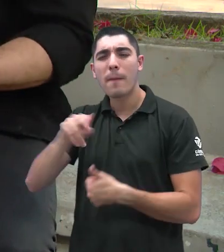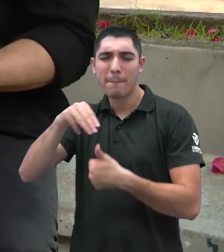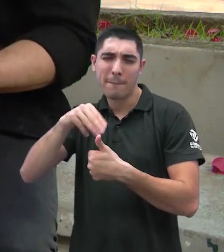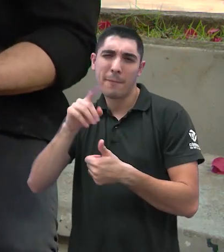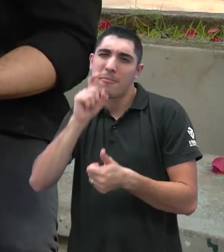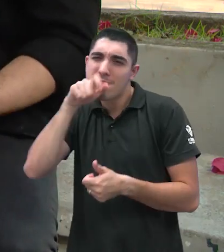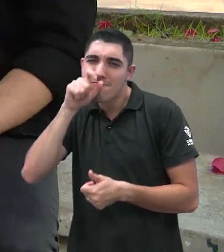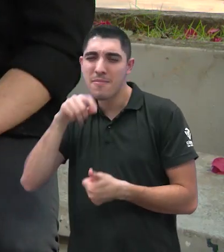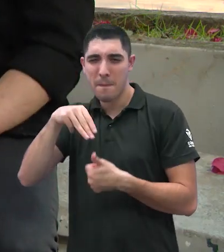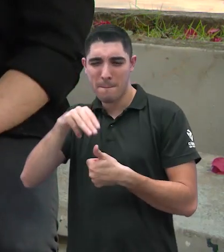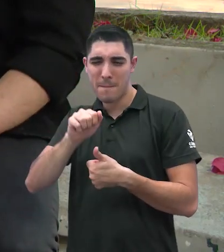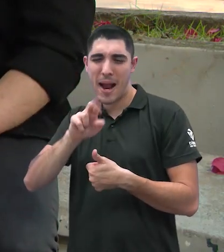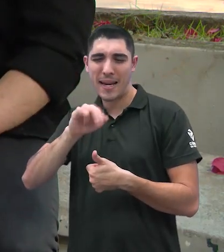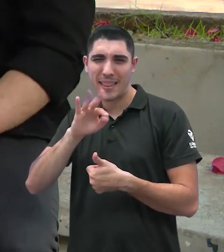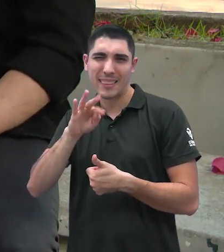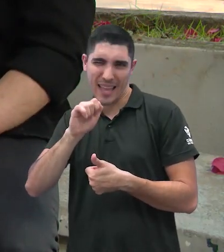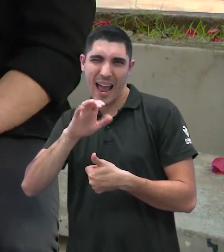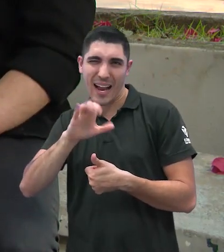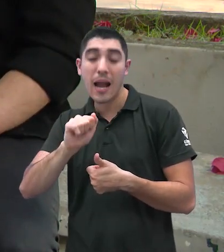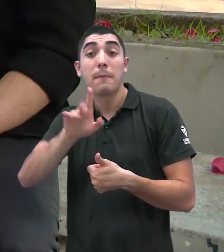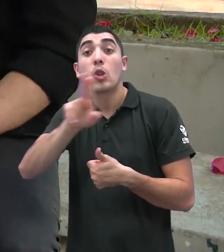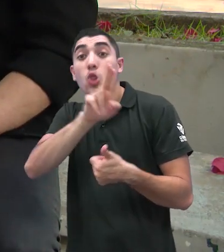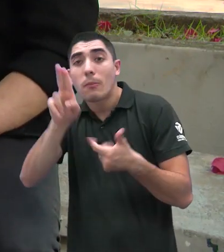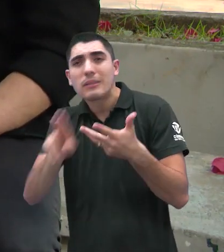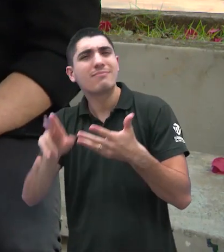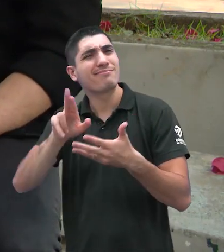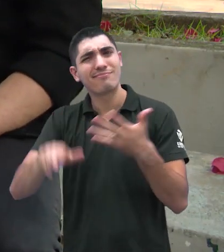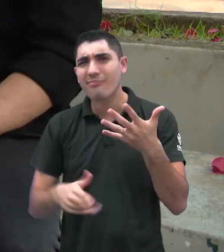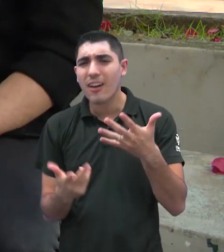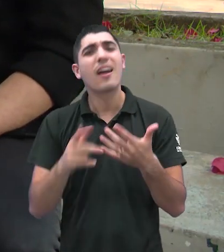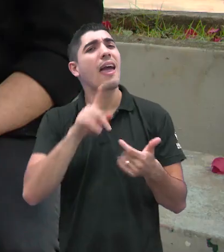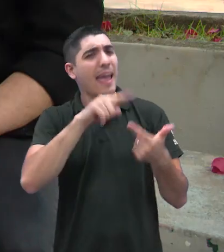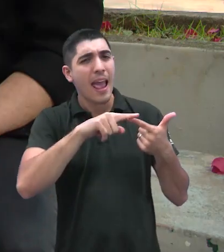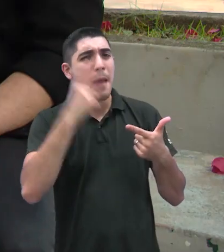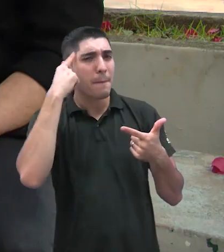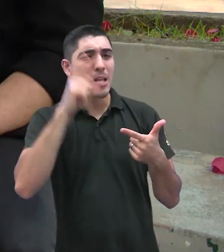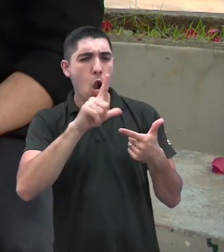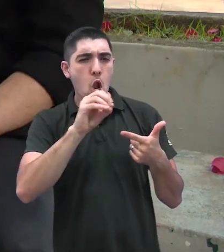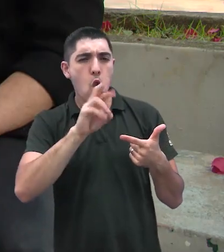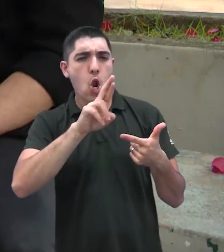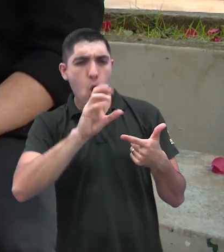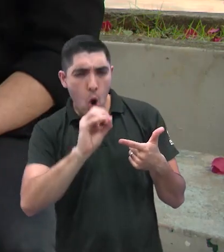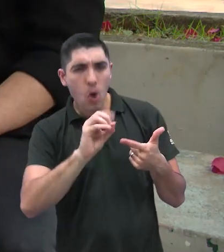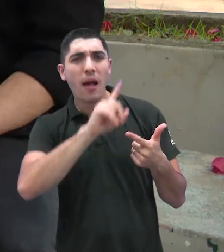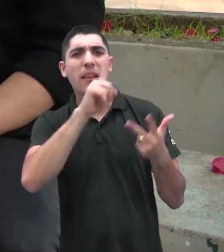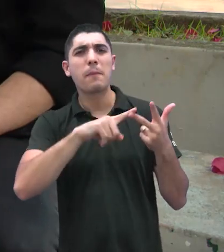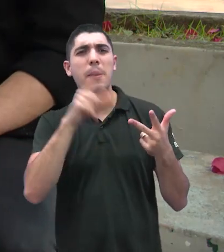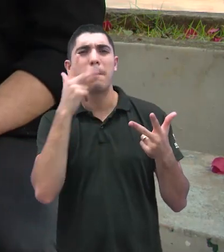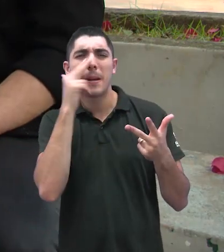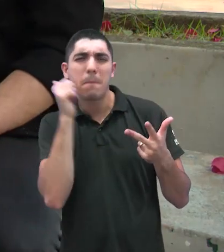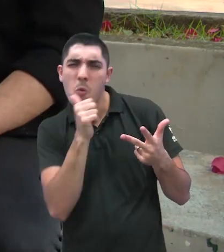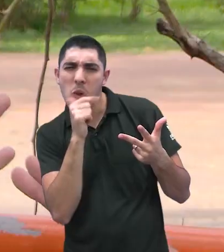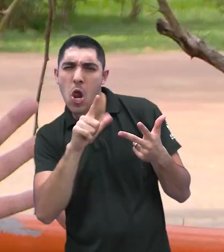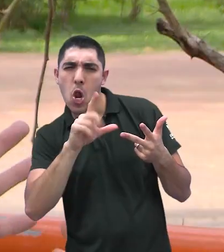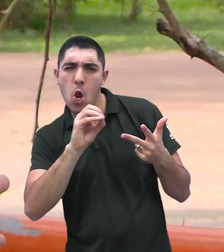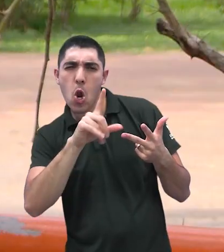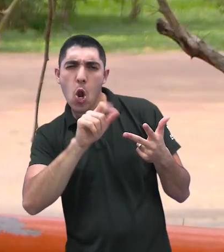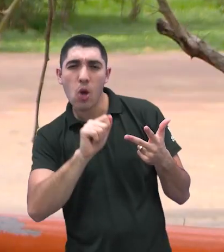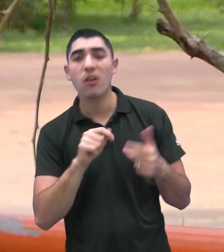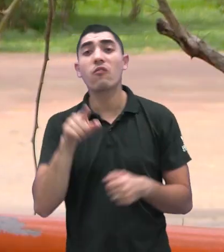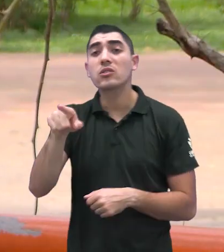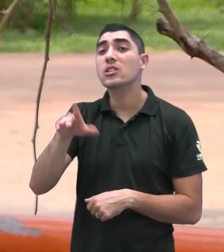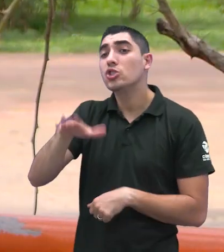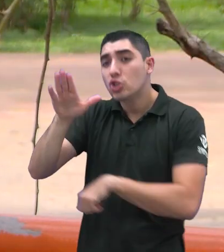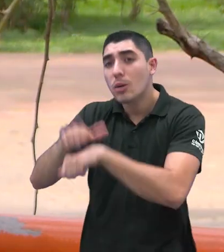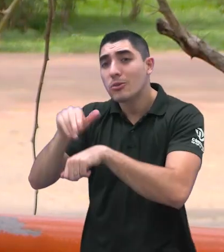vários nomes, né? Era louro, mais como louro, depois que a gente achou que era mulher, Lola, Loura, Mari. Pra você, qual